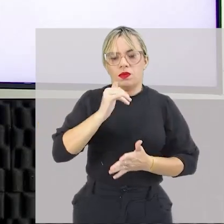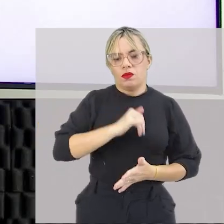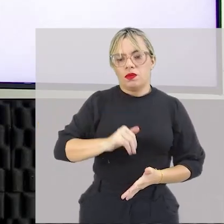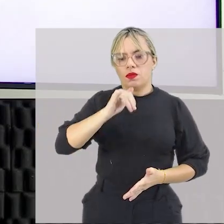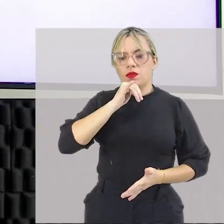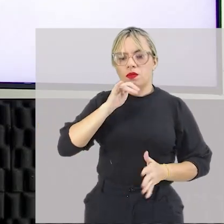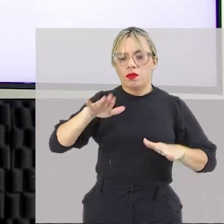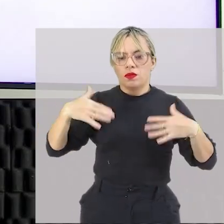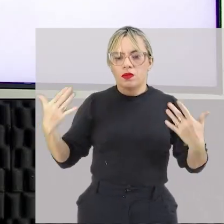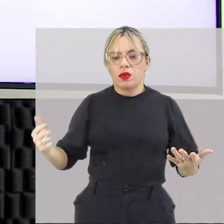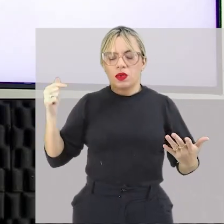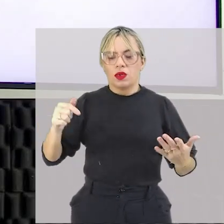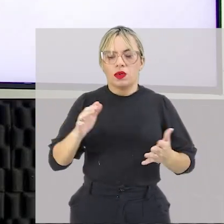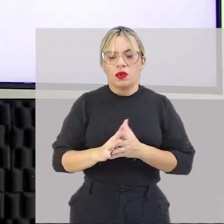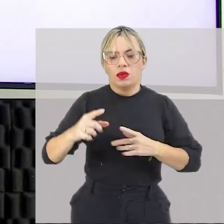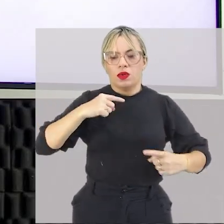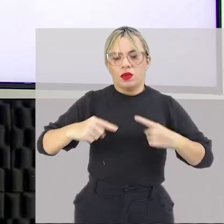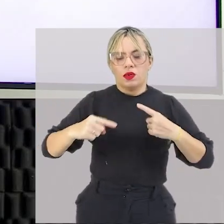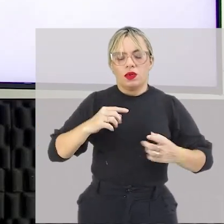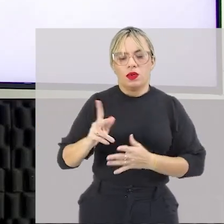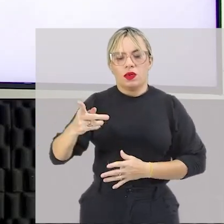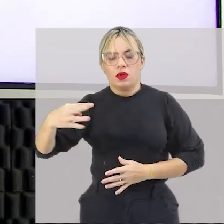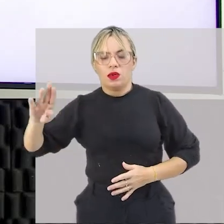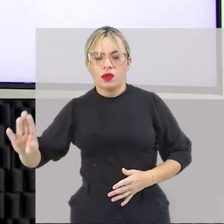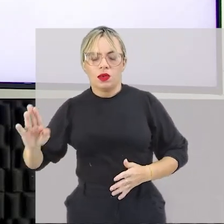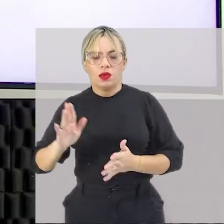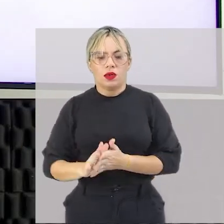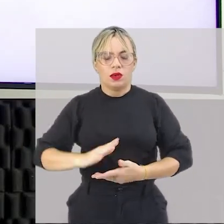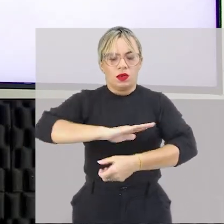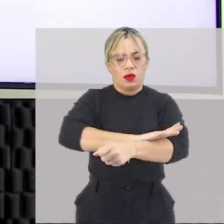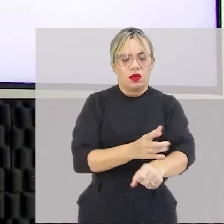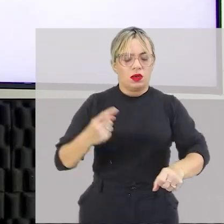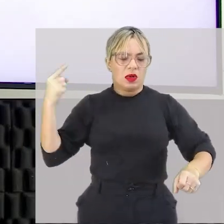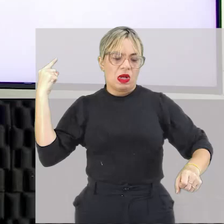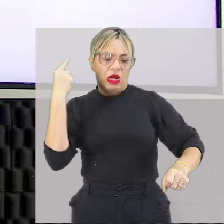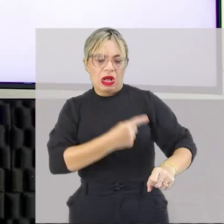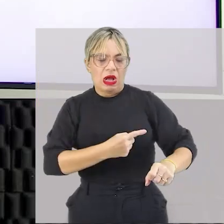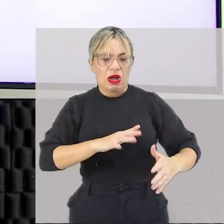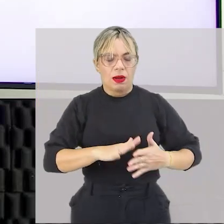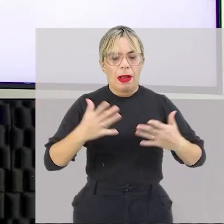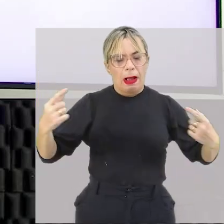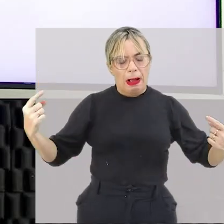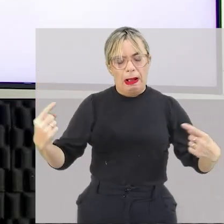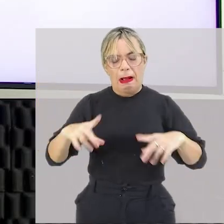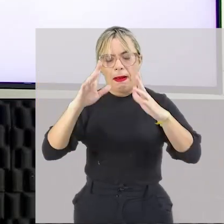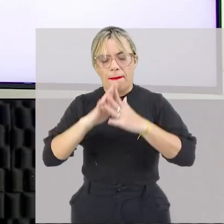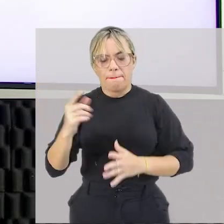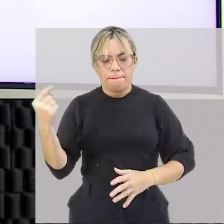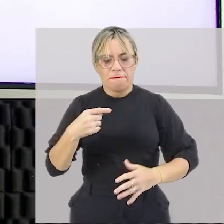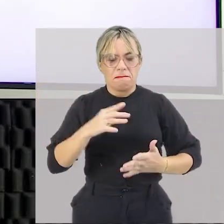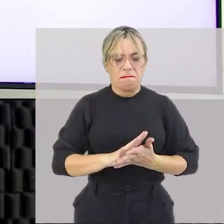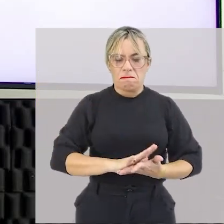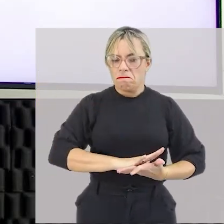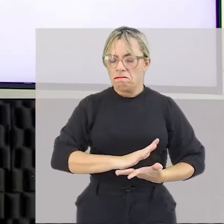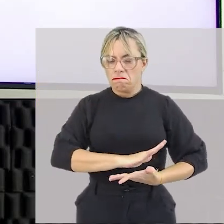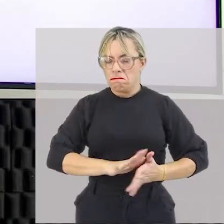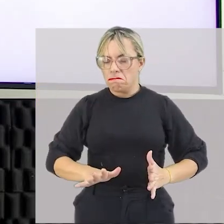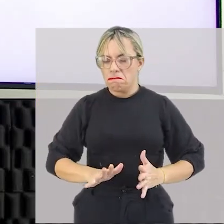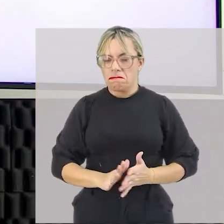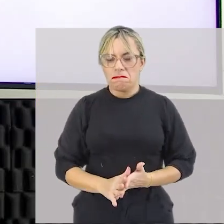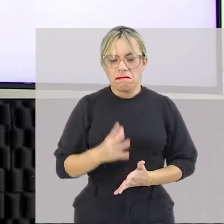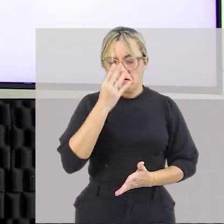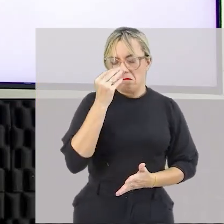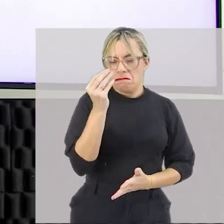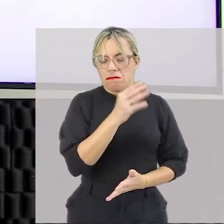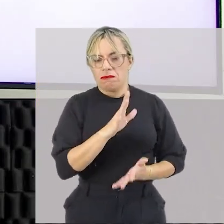de política pública no Brasil que seja uma política antirracista, de combate ao racismo. A letra A vai